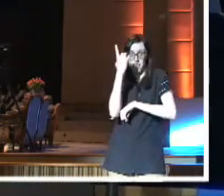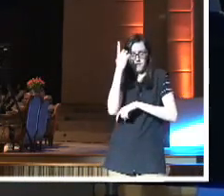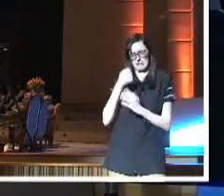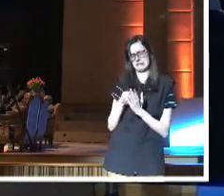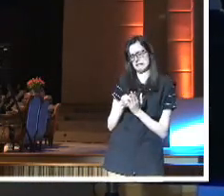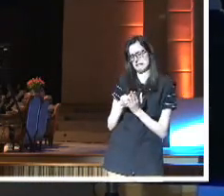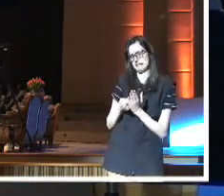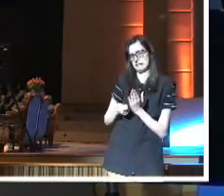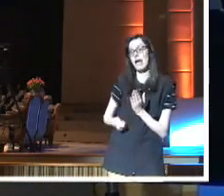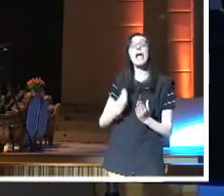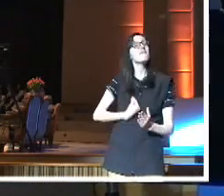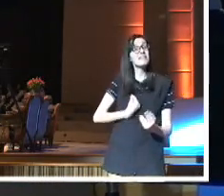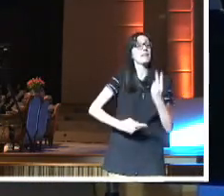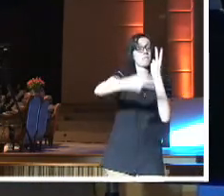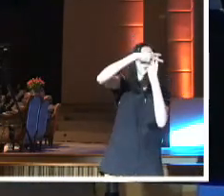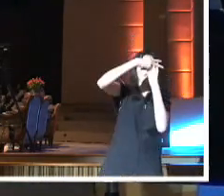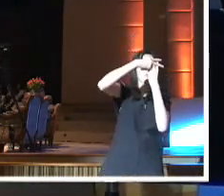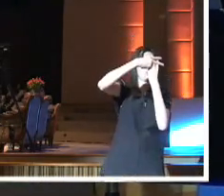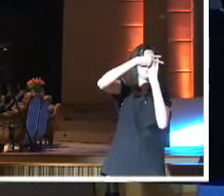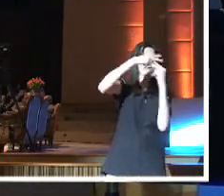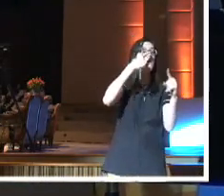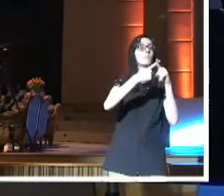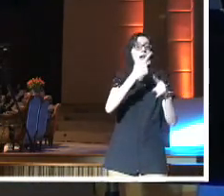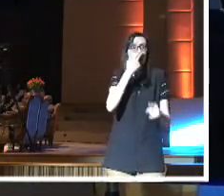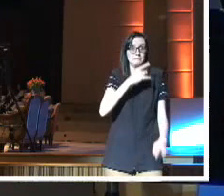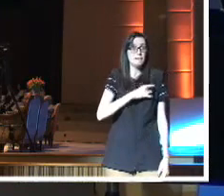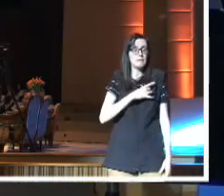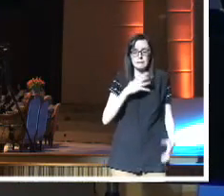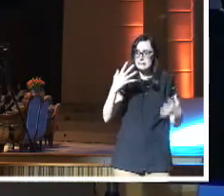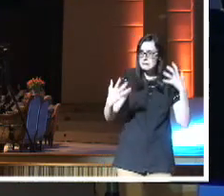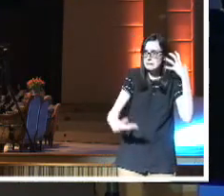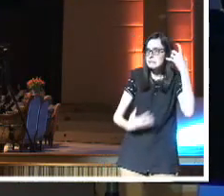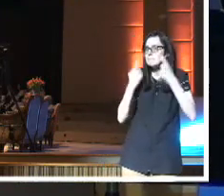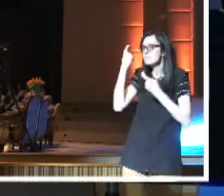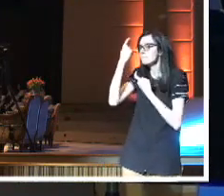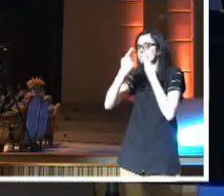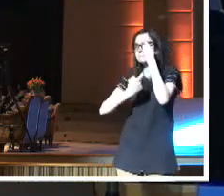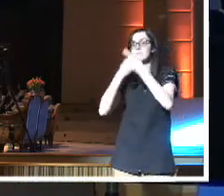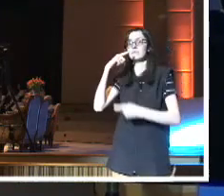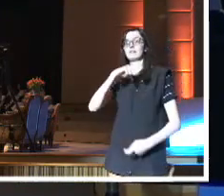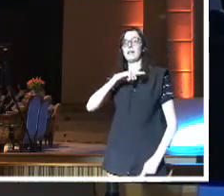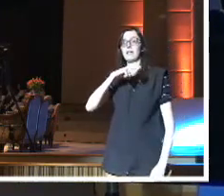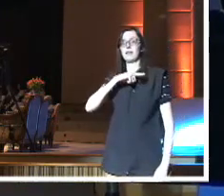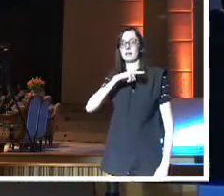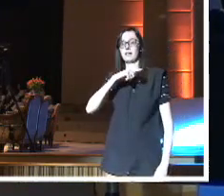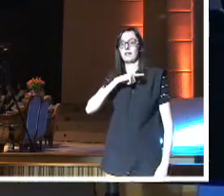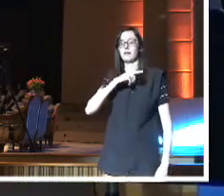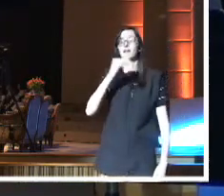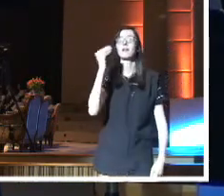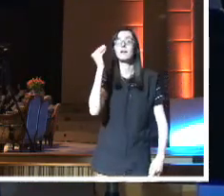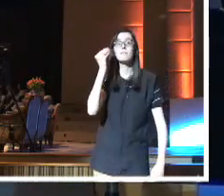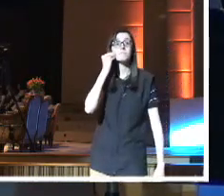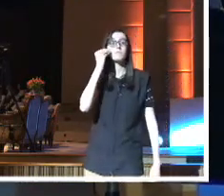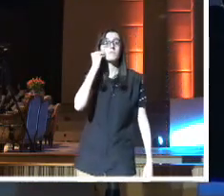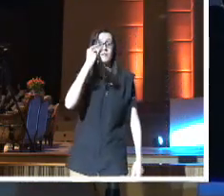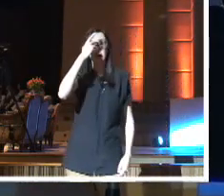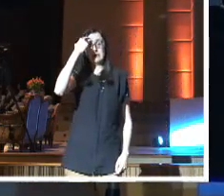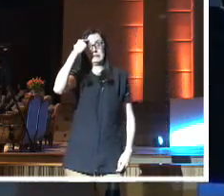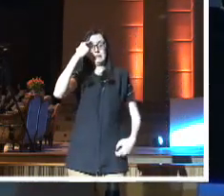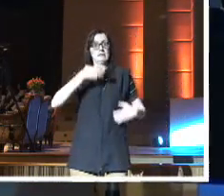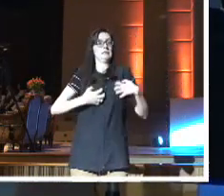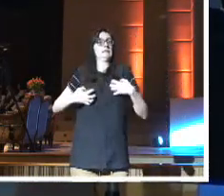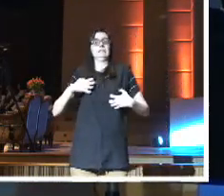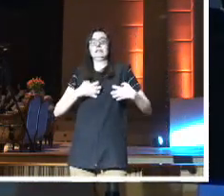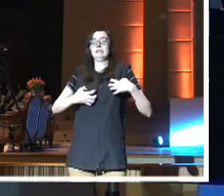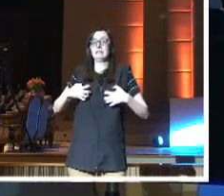E é interessante porque ele está lidando com medo. Ele está vivendo todas aquelas angústias do